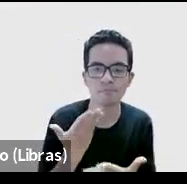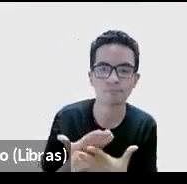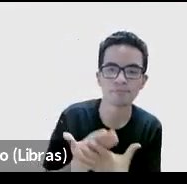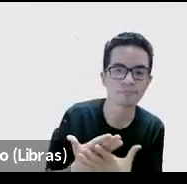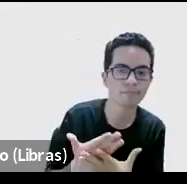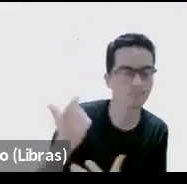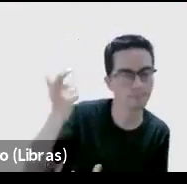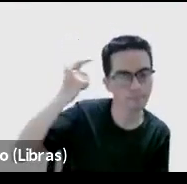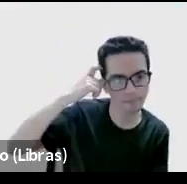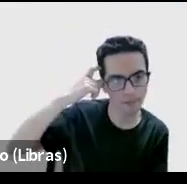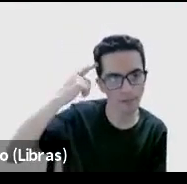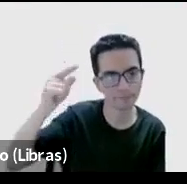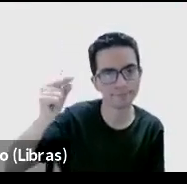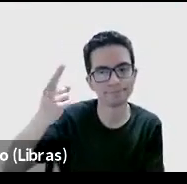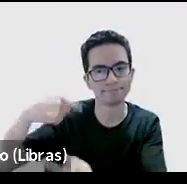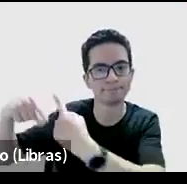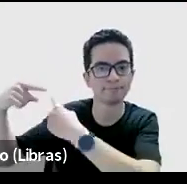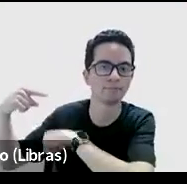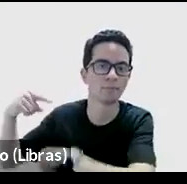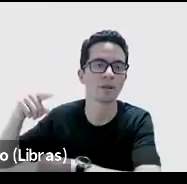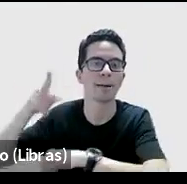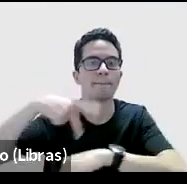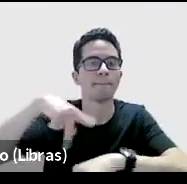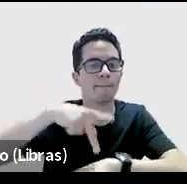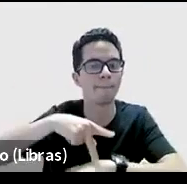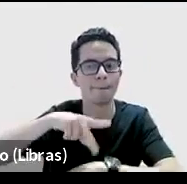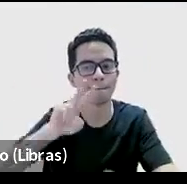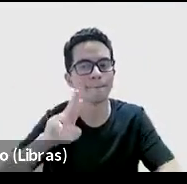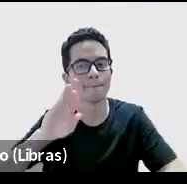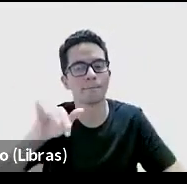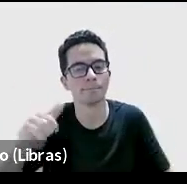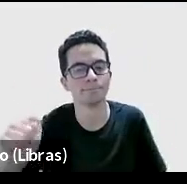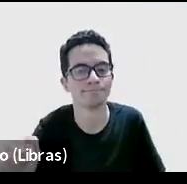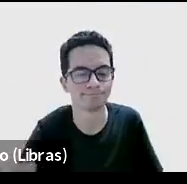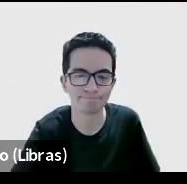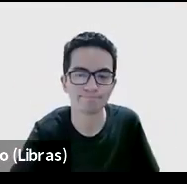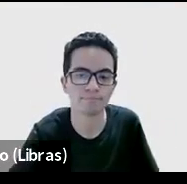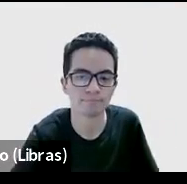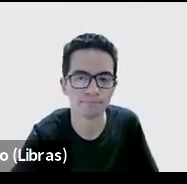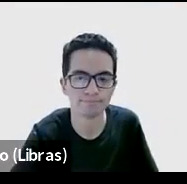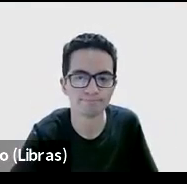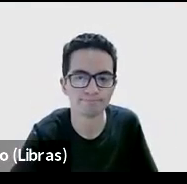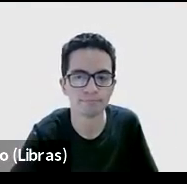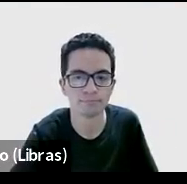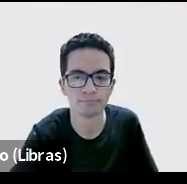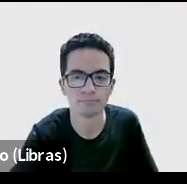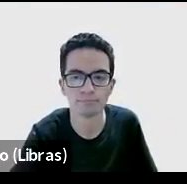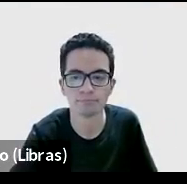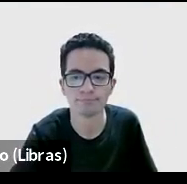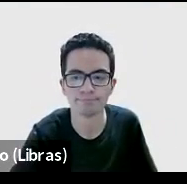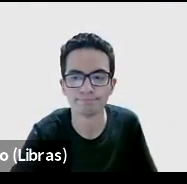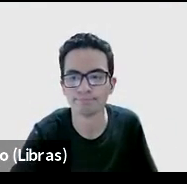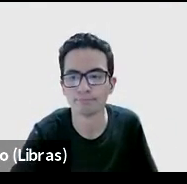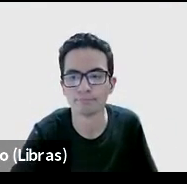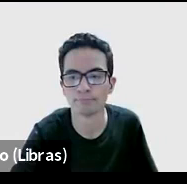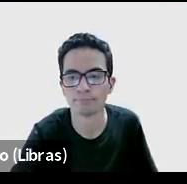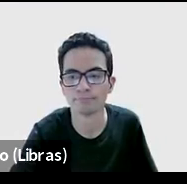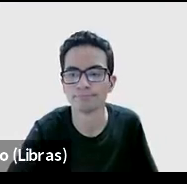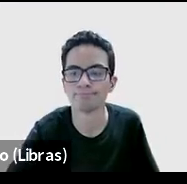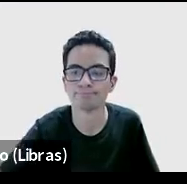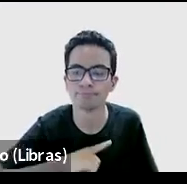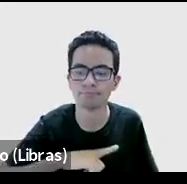uma professora de origem ucraniana, e aí ela relatou, né, ela já tinha feito isso uma vez, relatou de